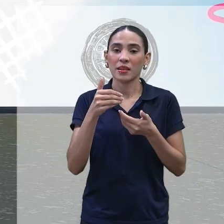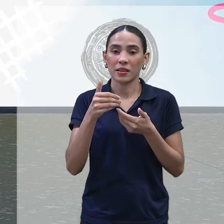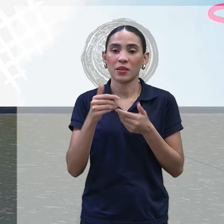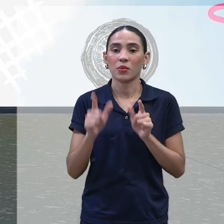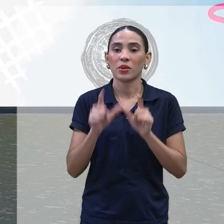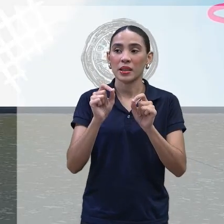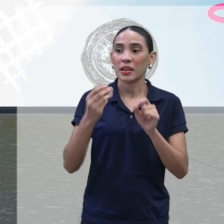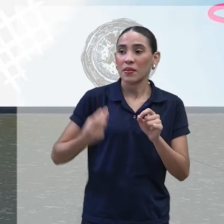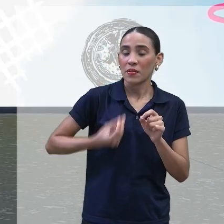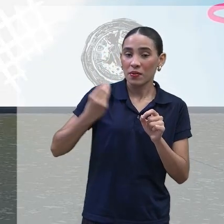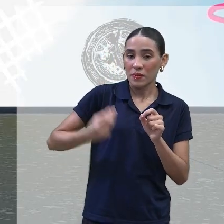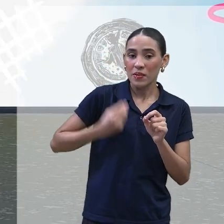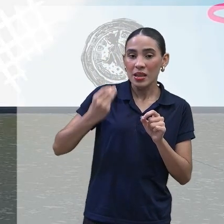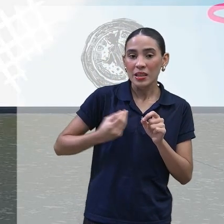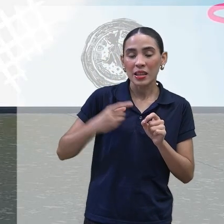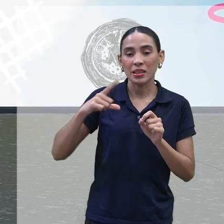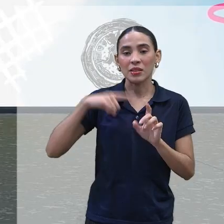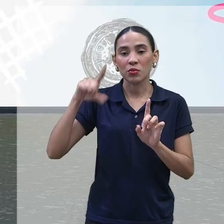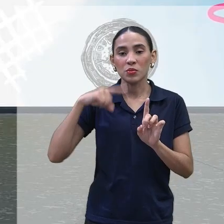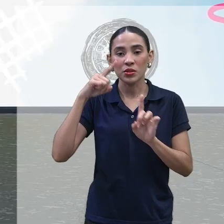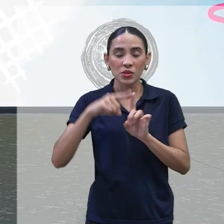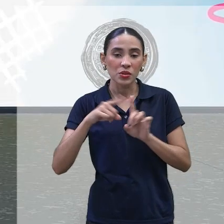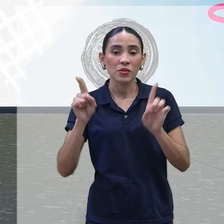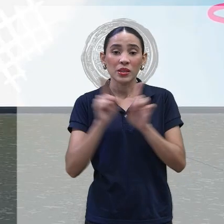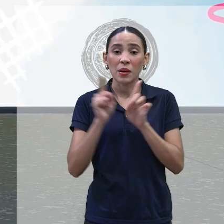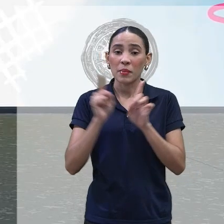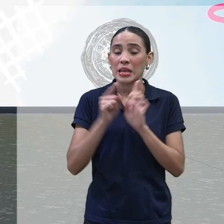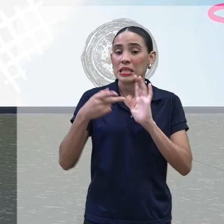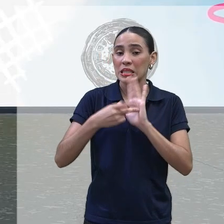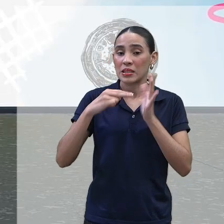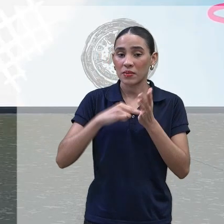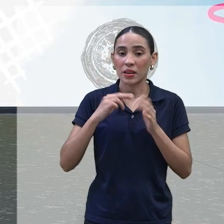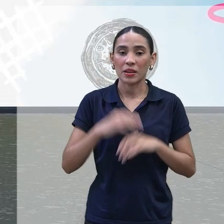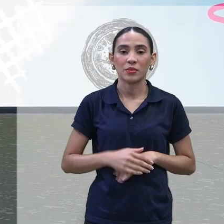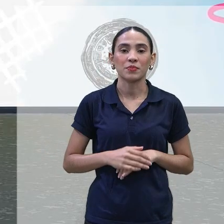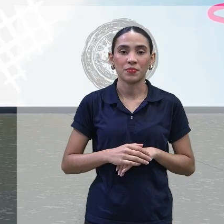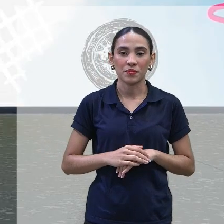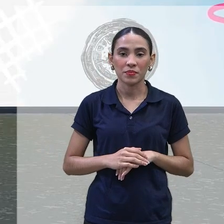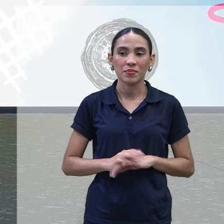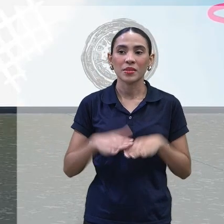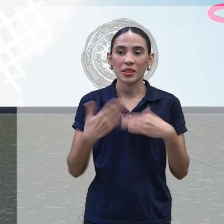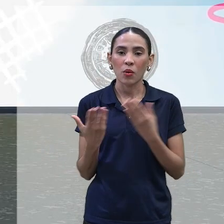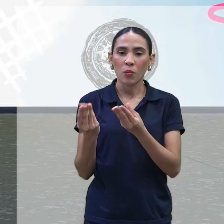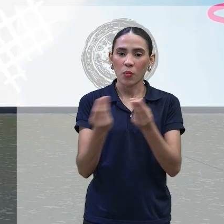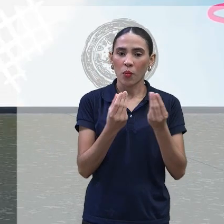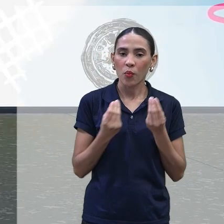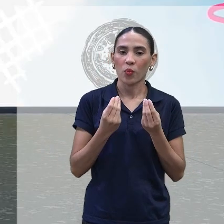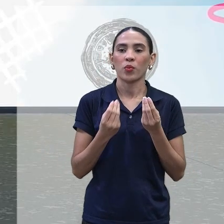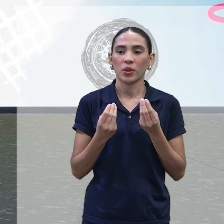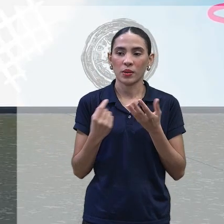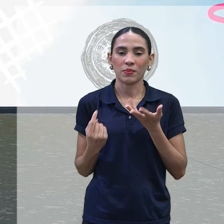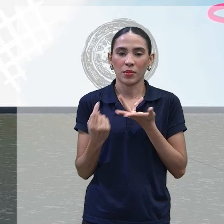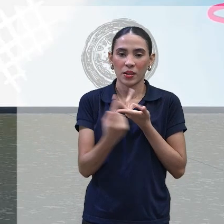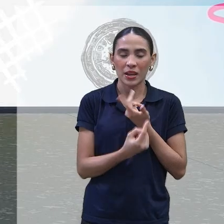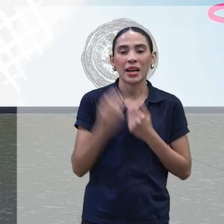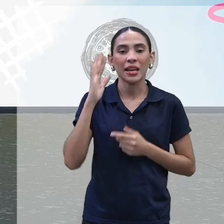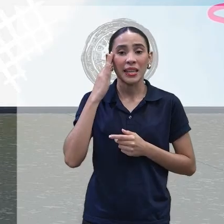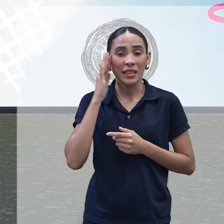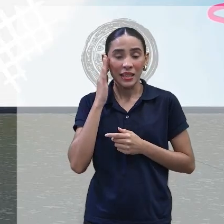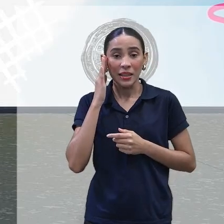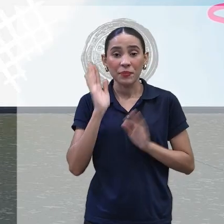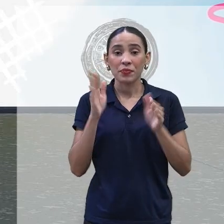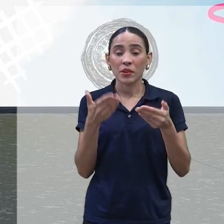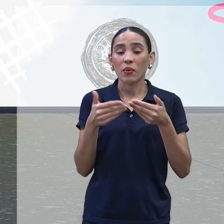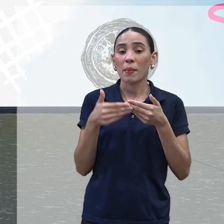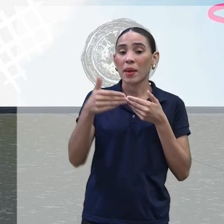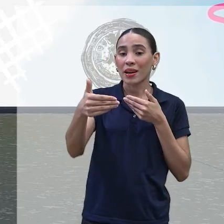uma vida com propósito e significado. Olha só quanta coisa aí, né? Para a gente entender. A partir